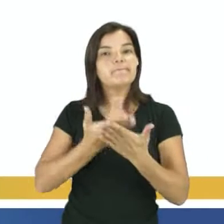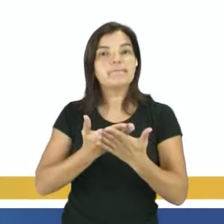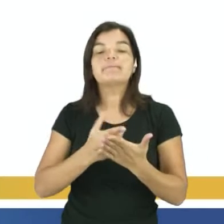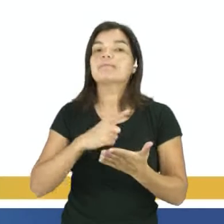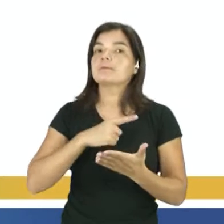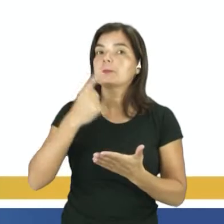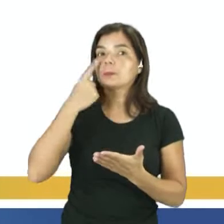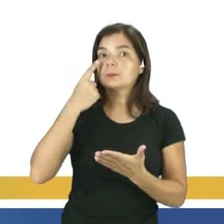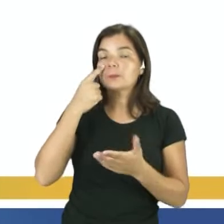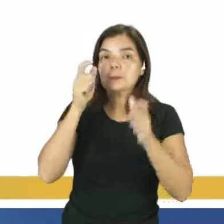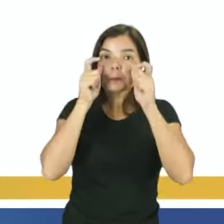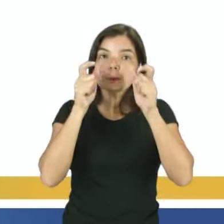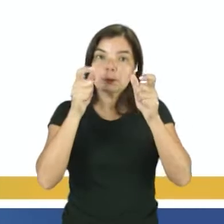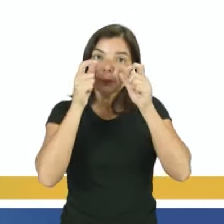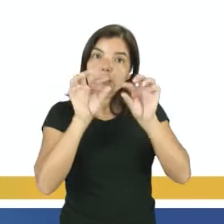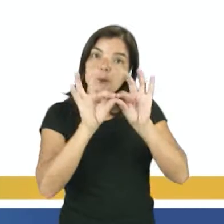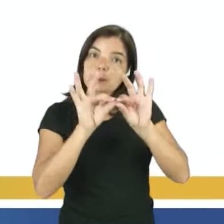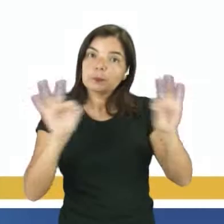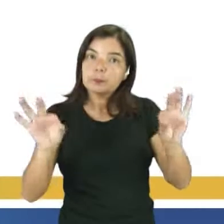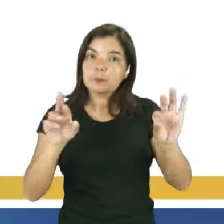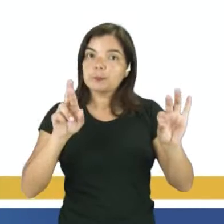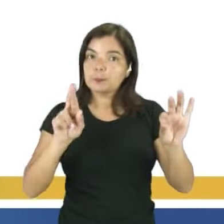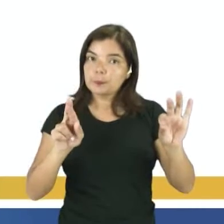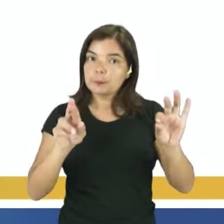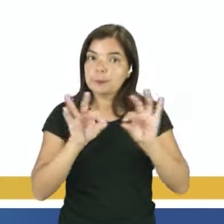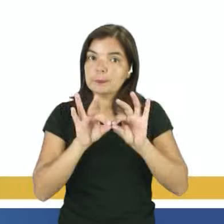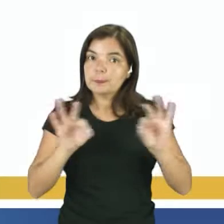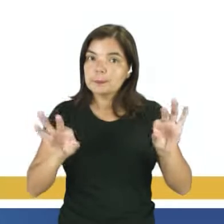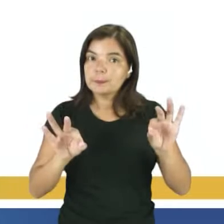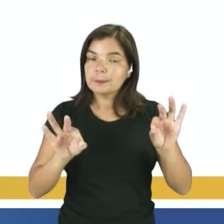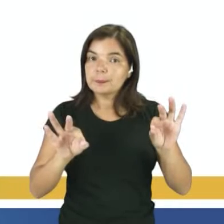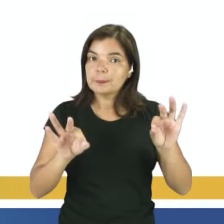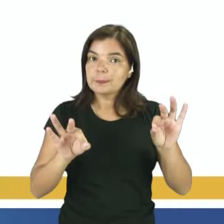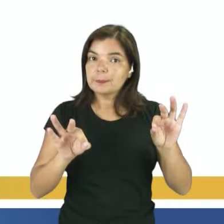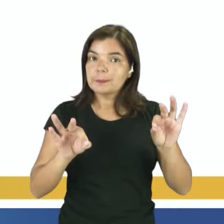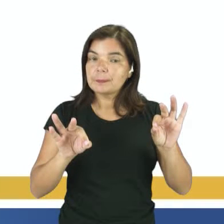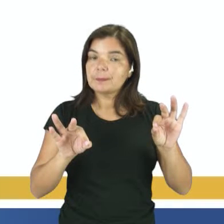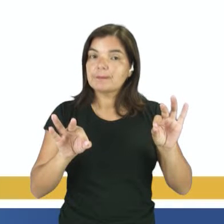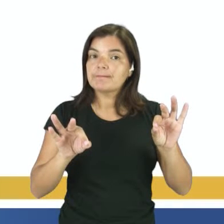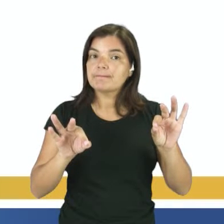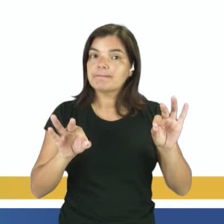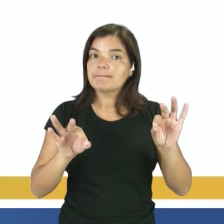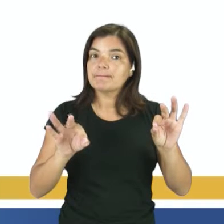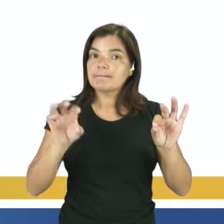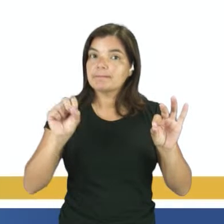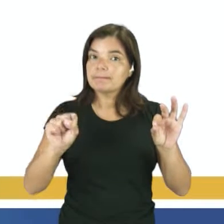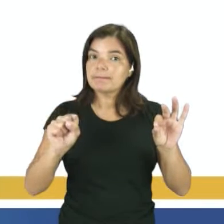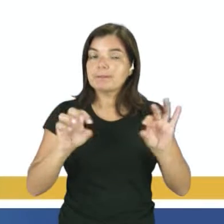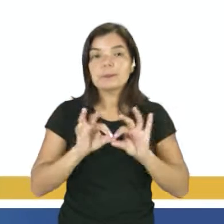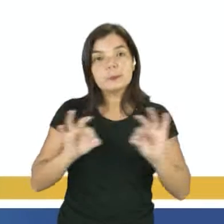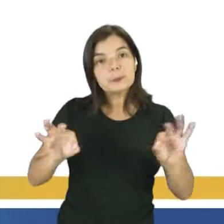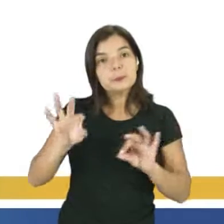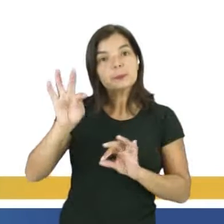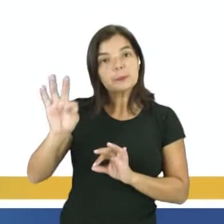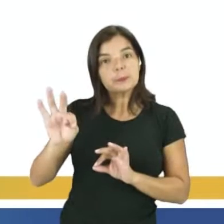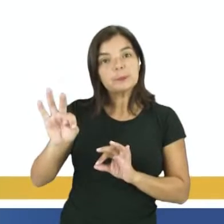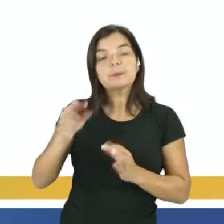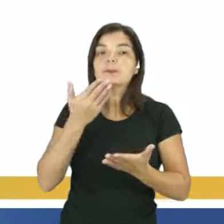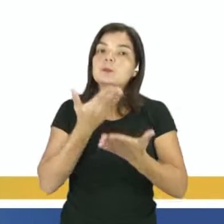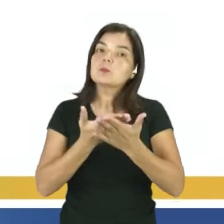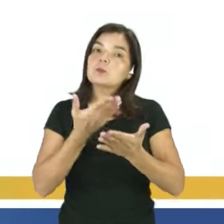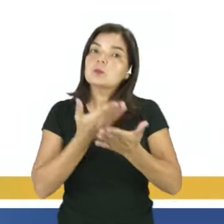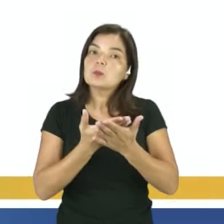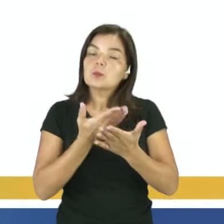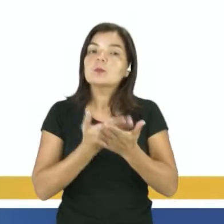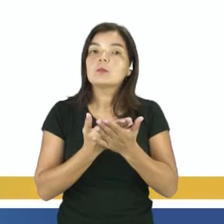nós vamos se interessar nas retas R, na reta R, na reta S e na reta T e